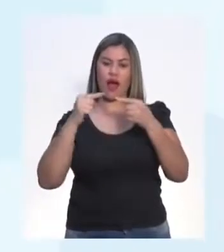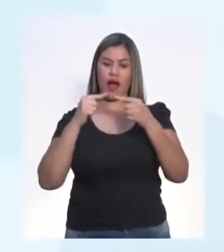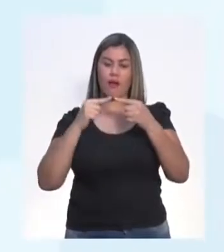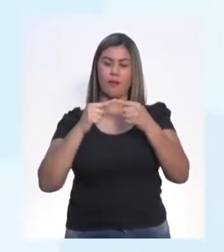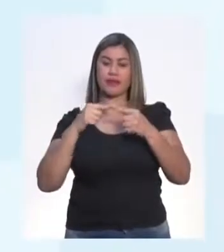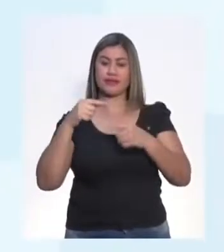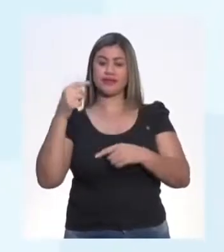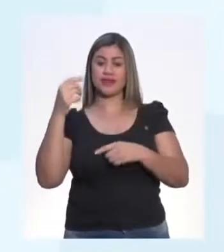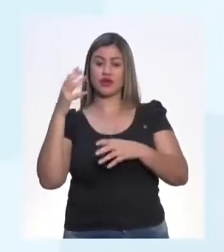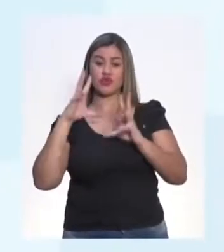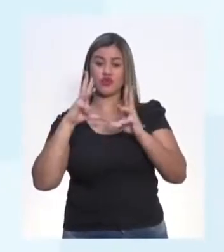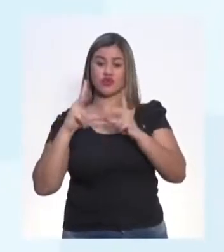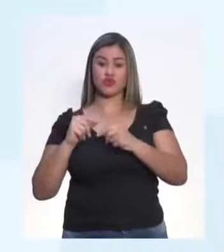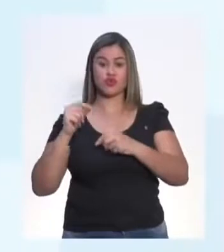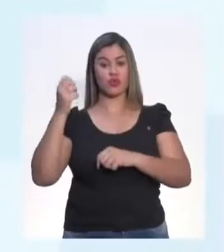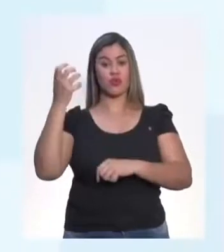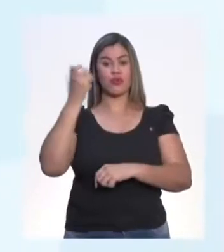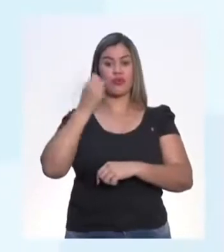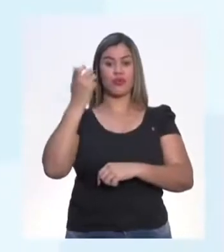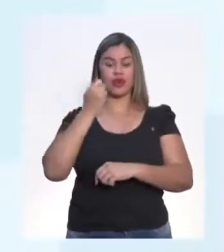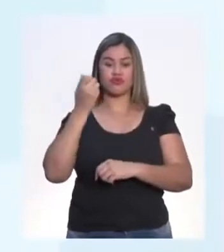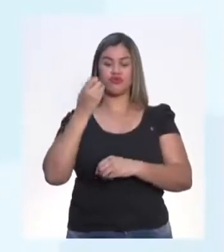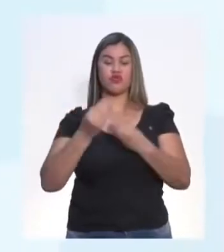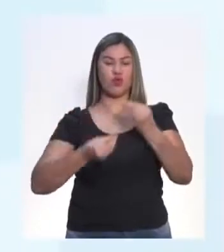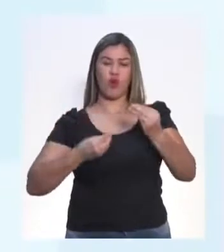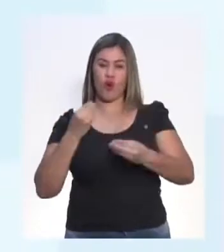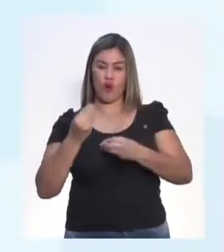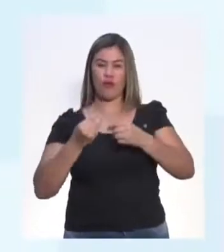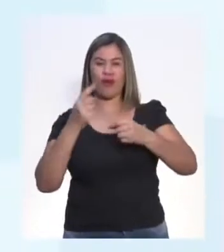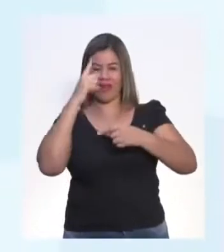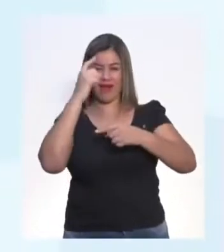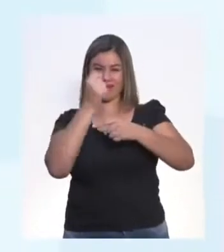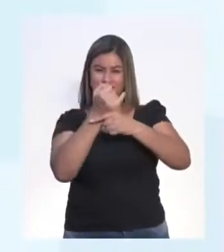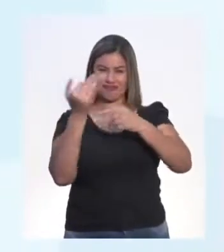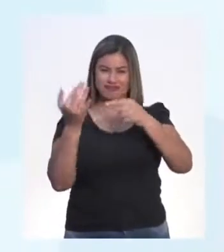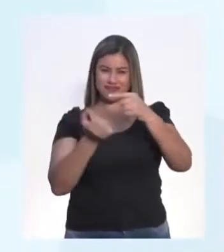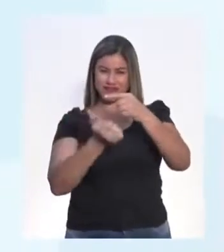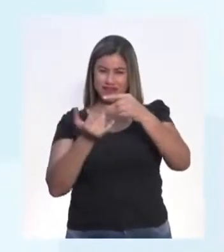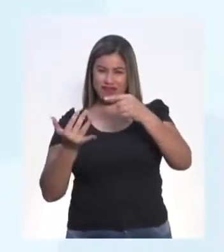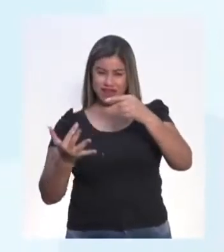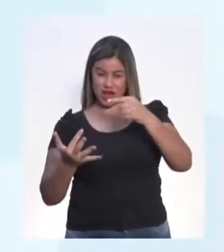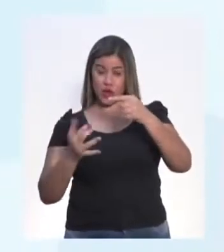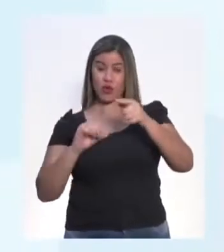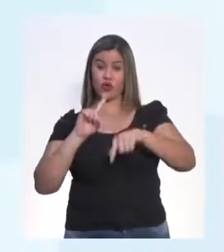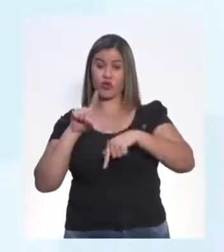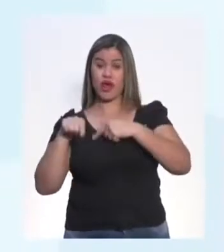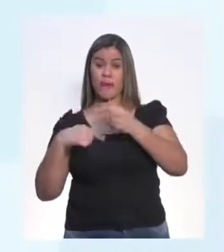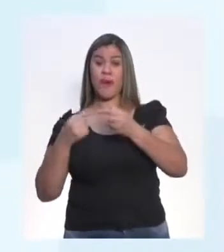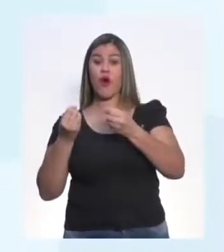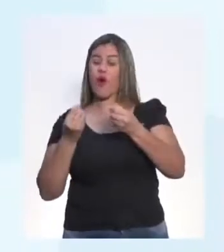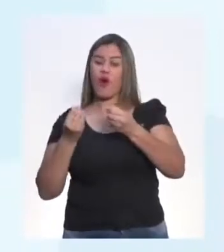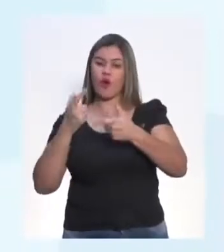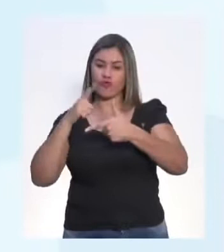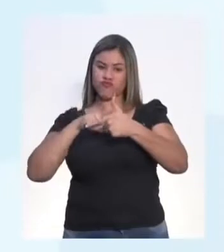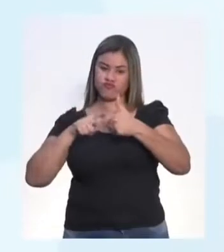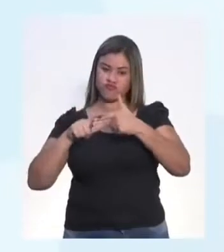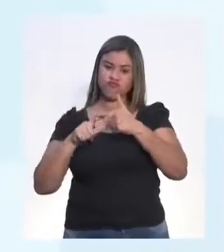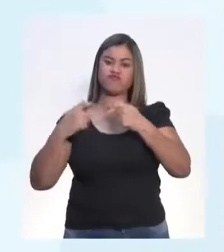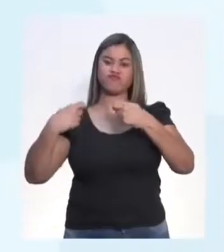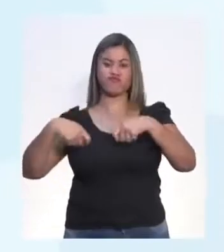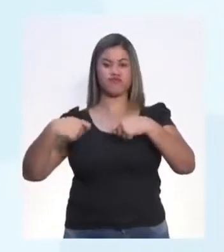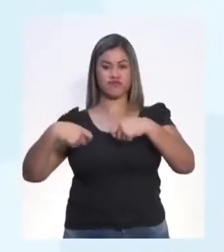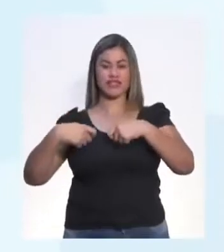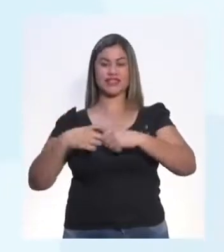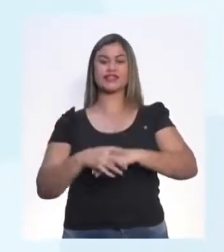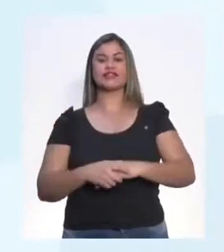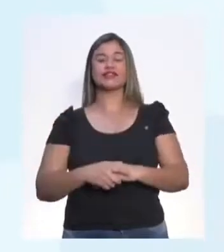à parte inteira da figura. Então, pessoal, monte primeiro a fração e depois faça a continha de dividir.